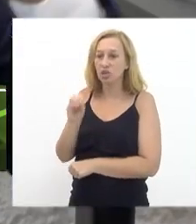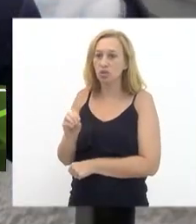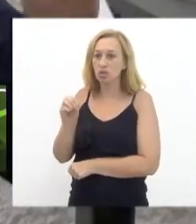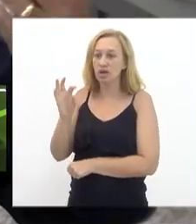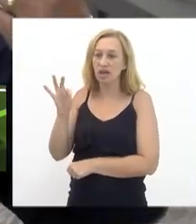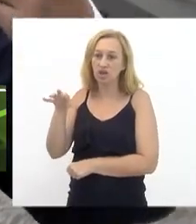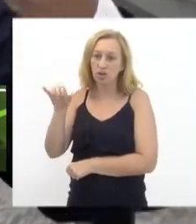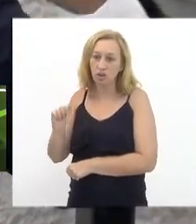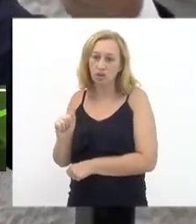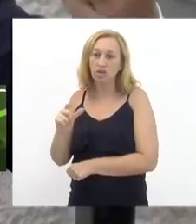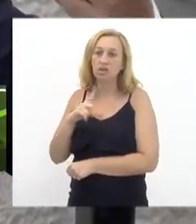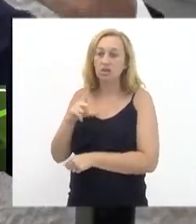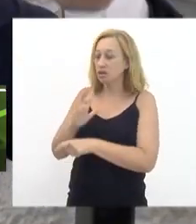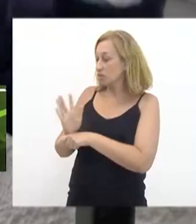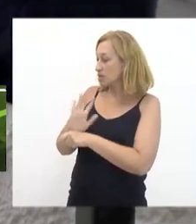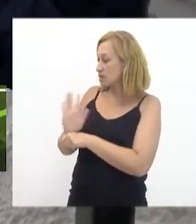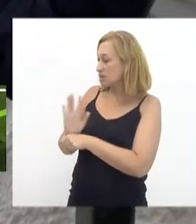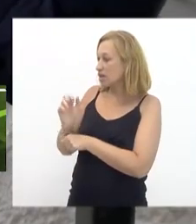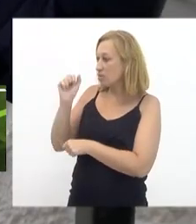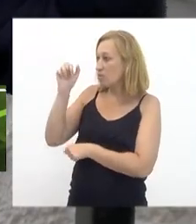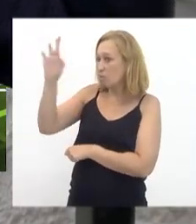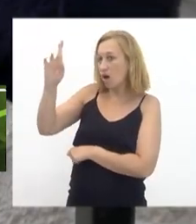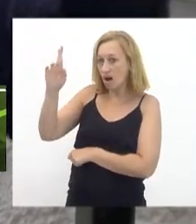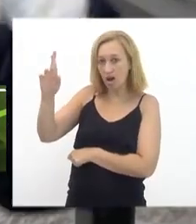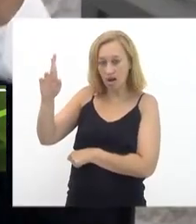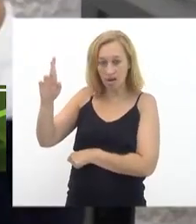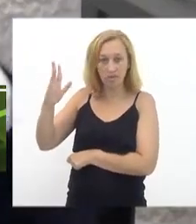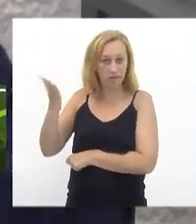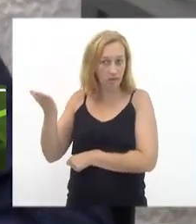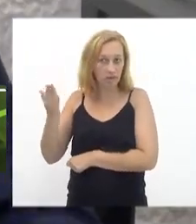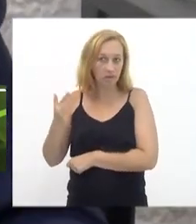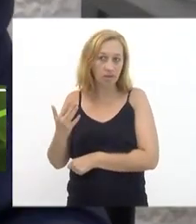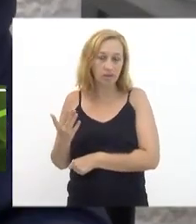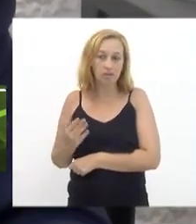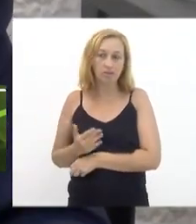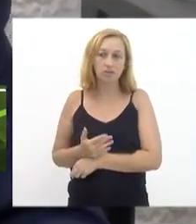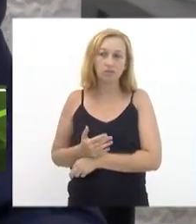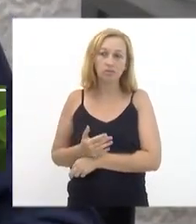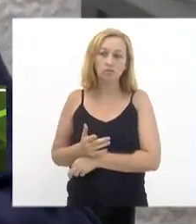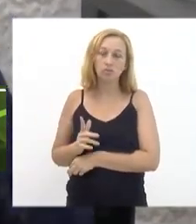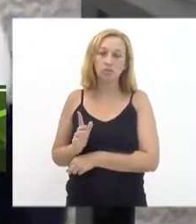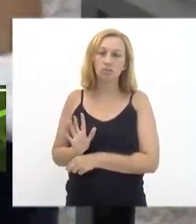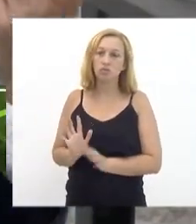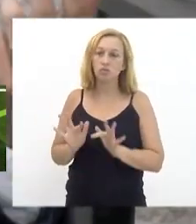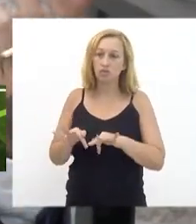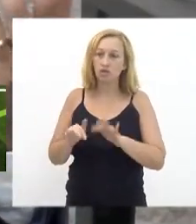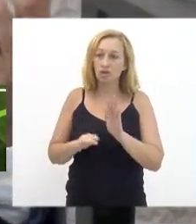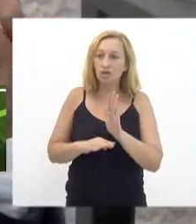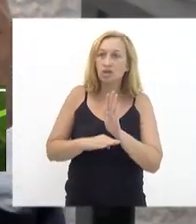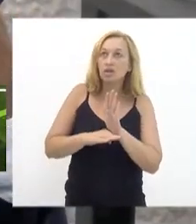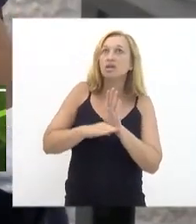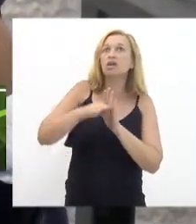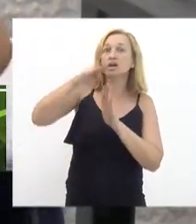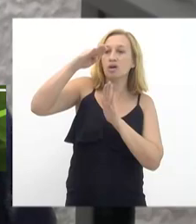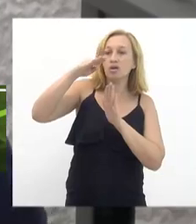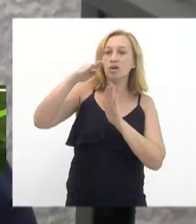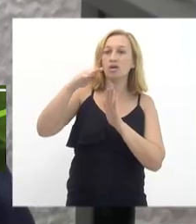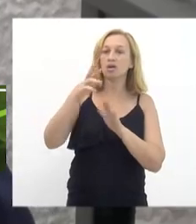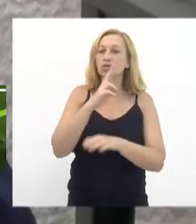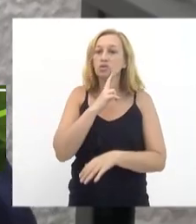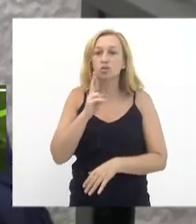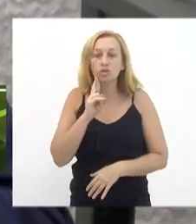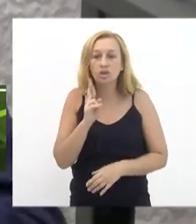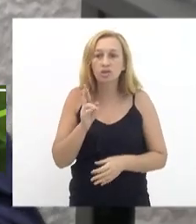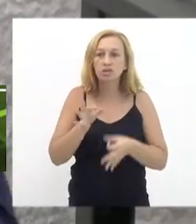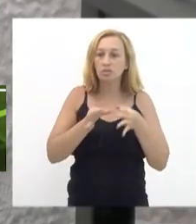cinema ao ar livre no teto princípio lá no teto lá no juízo final com restaurante Então